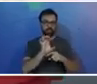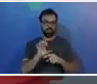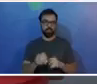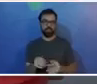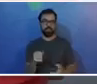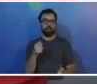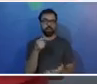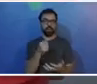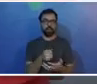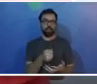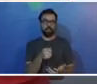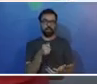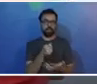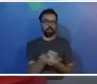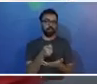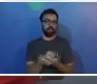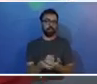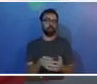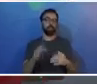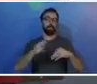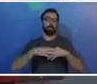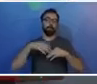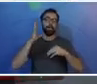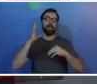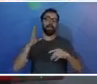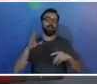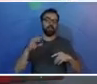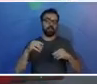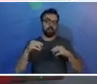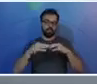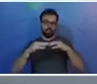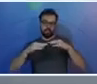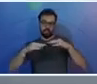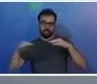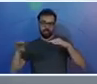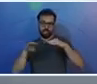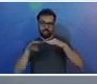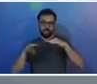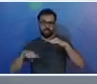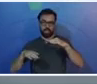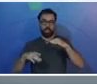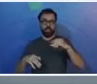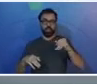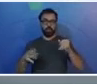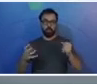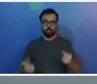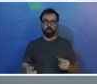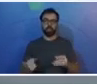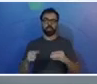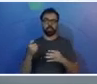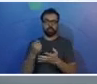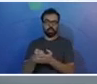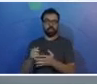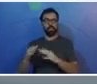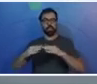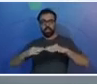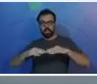que podia. Quer dizer, eles não podiam ultrapassar esses 49, mas eles